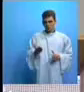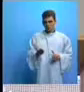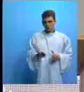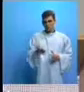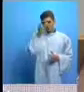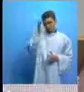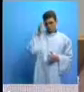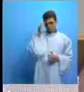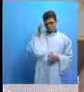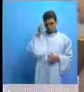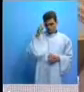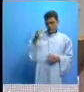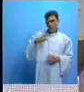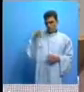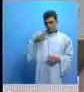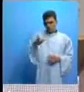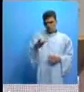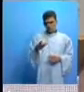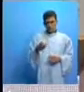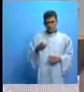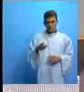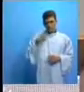renúncia? Em sacrifício?